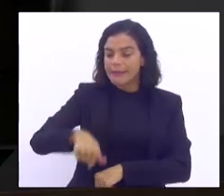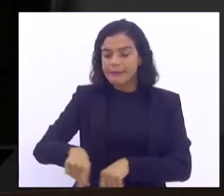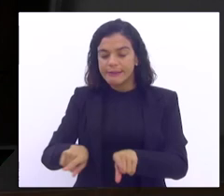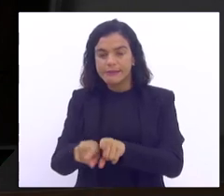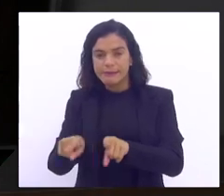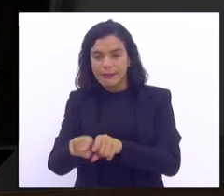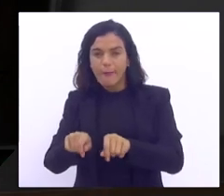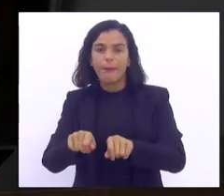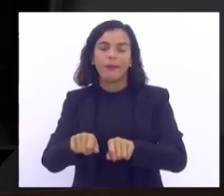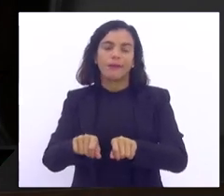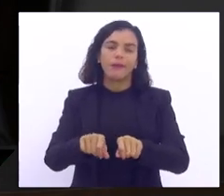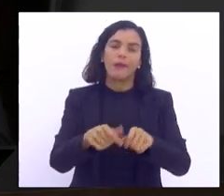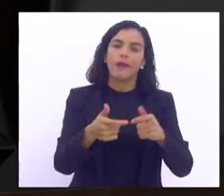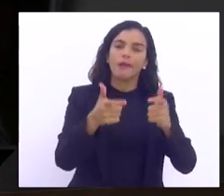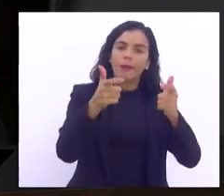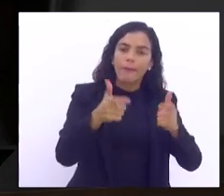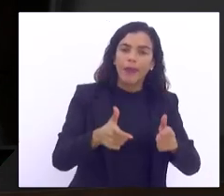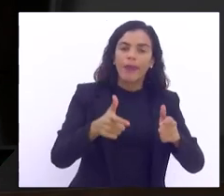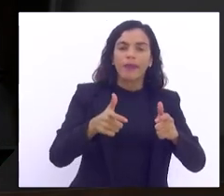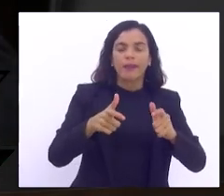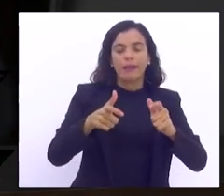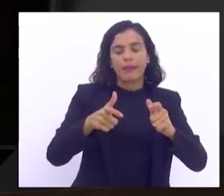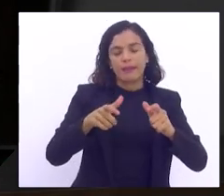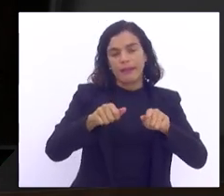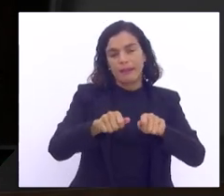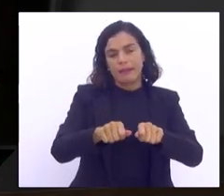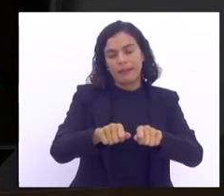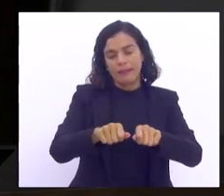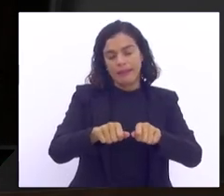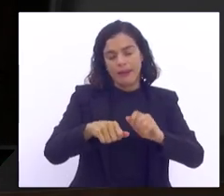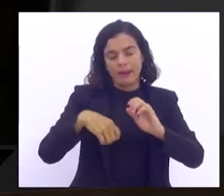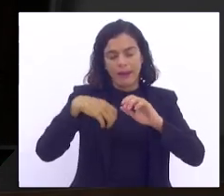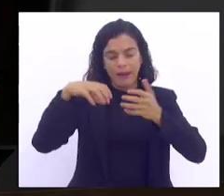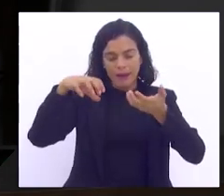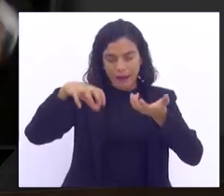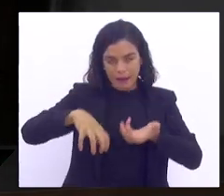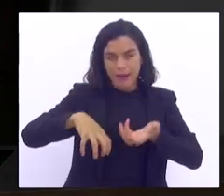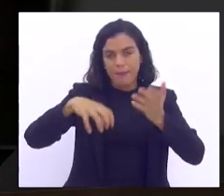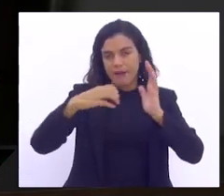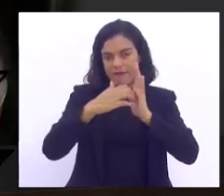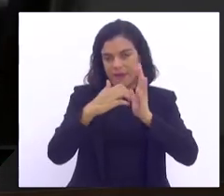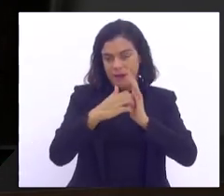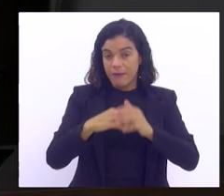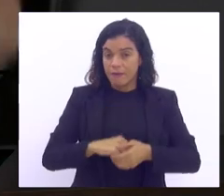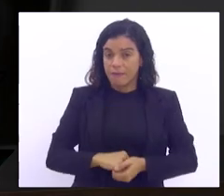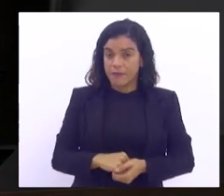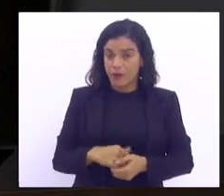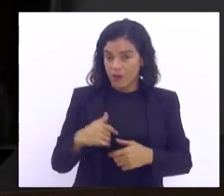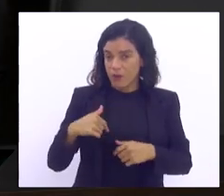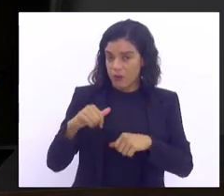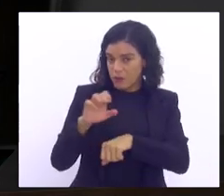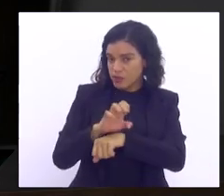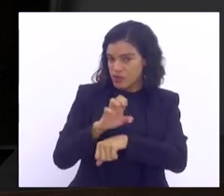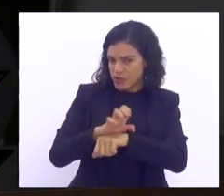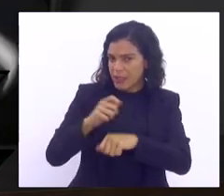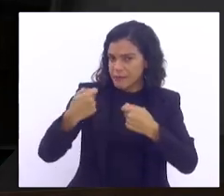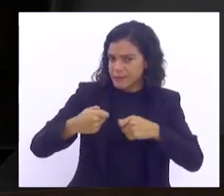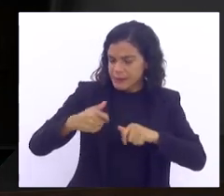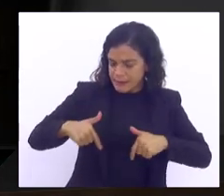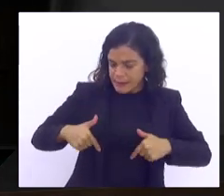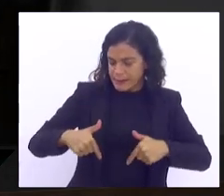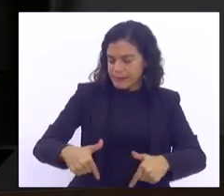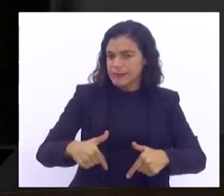Assembleia Legislativa e quanto na Câmara Federal? Todas as vidas importam. O Estado vai agir e precisa agir